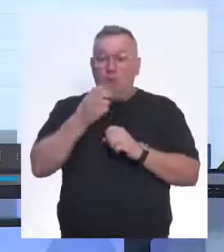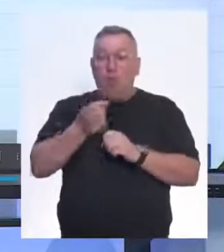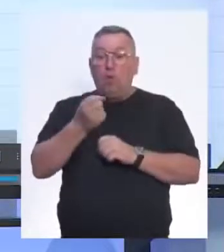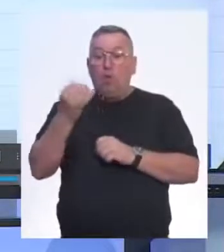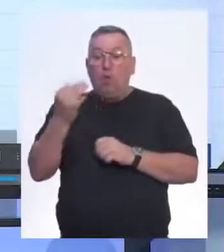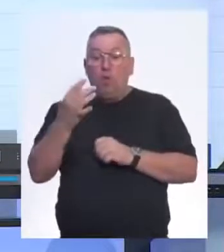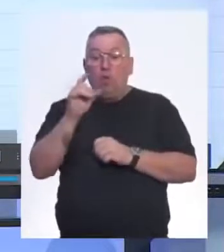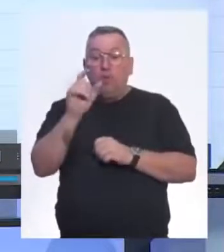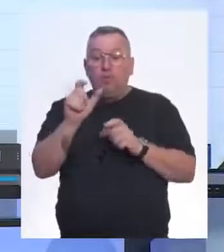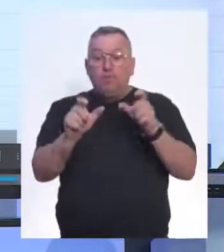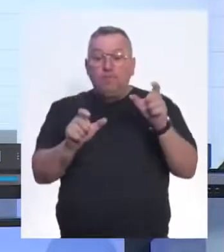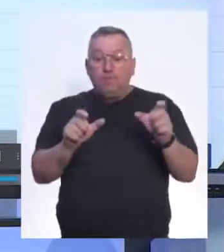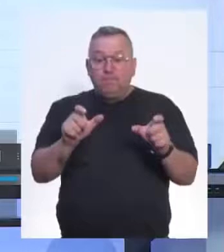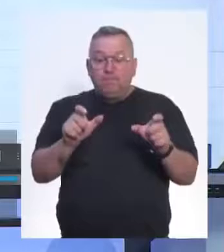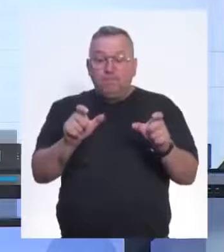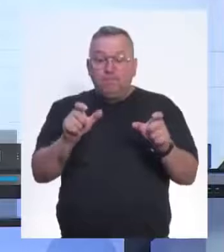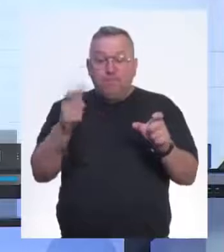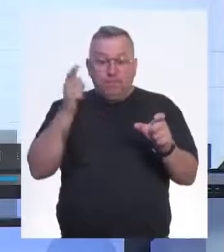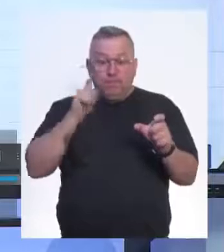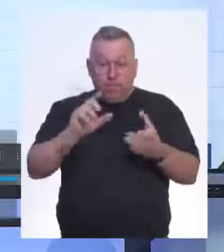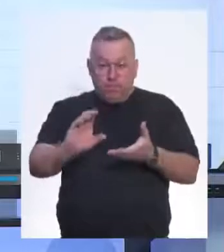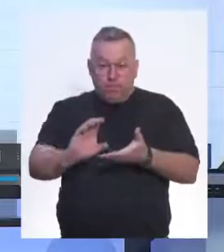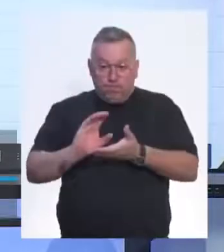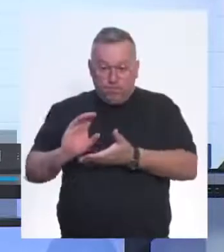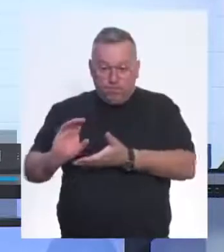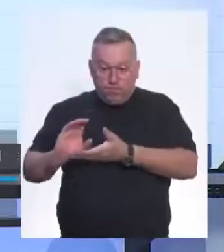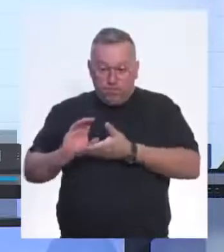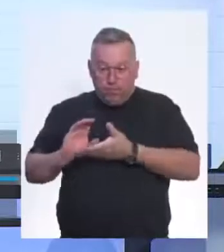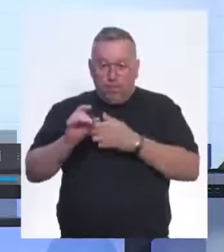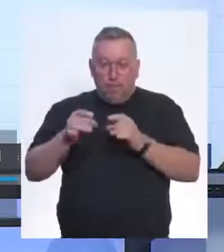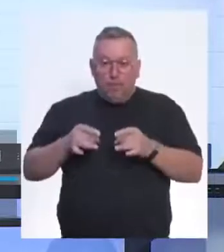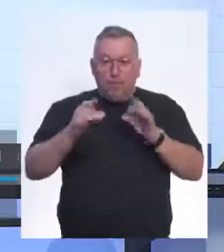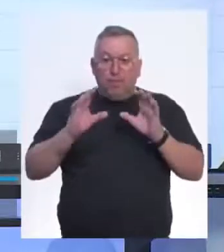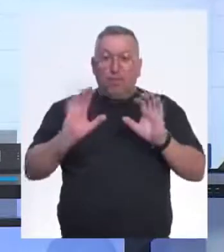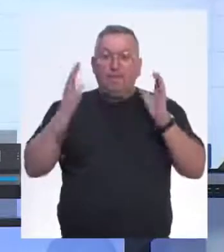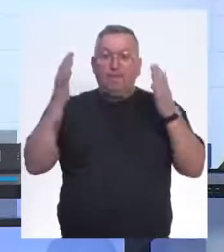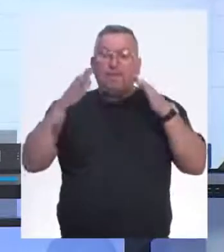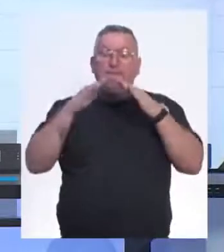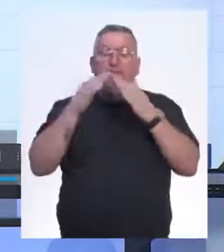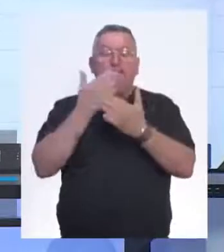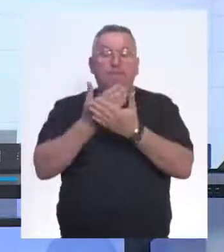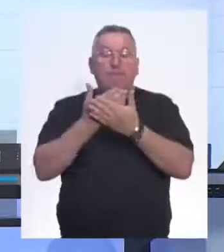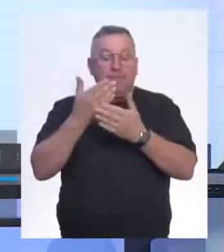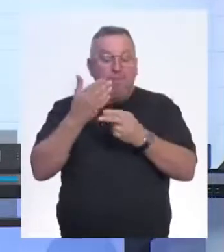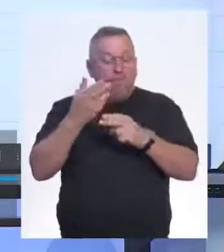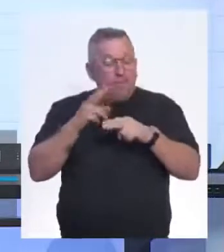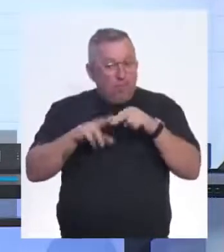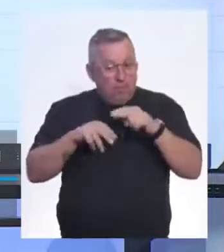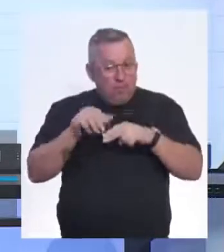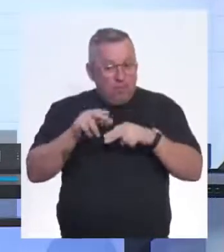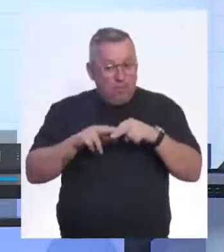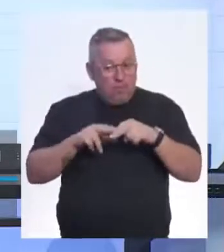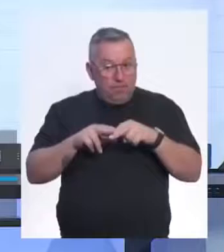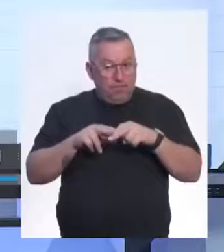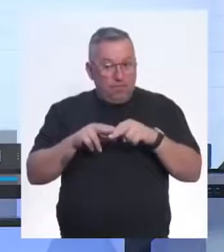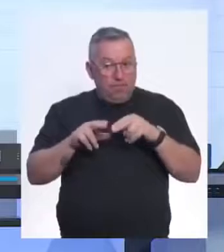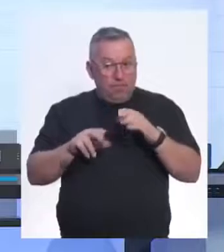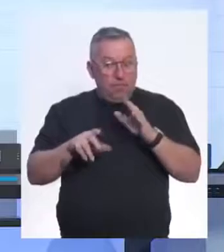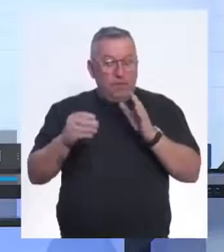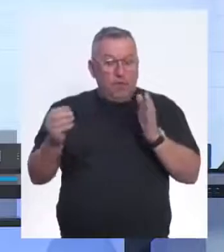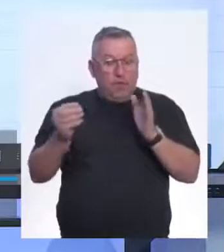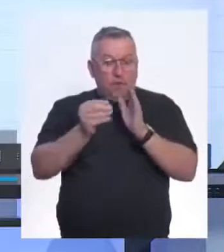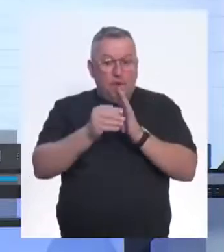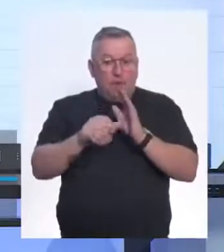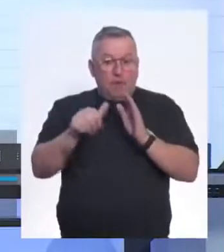quanto cada um recebeu, no caso aí, relacionado ao todo, que no caso era 600. Eu vou primeiro colocar a